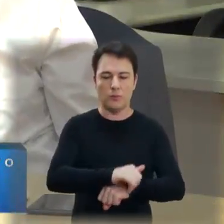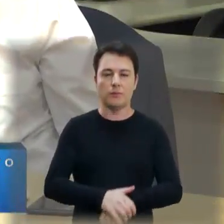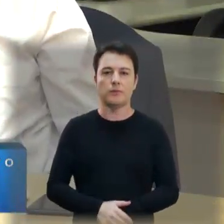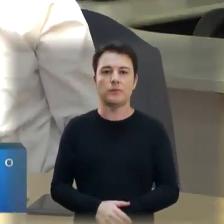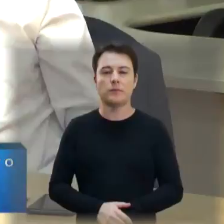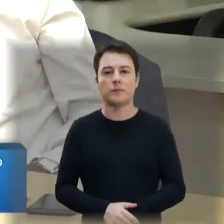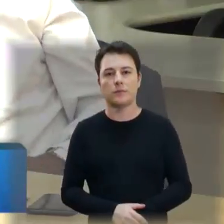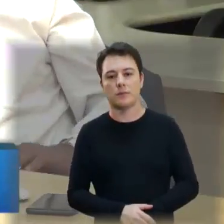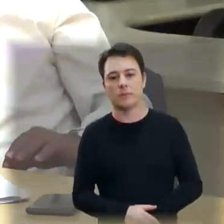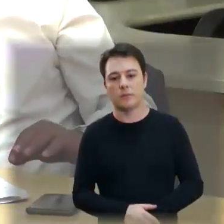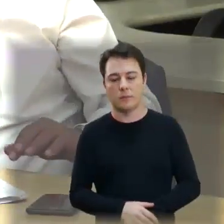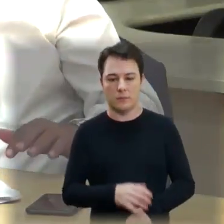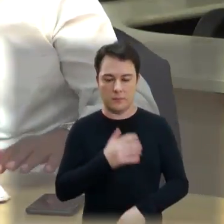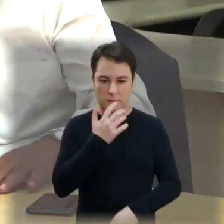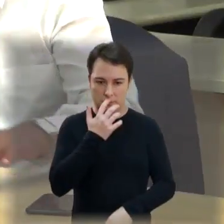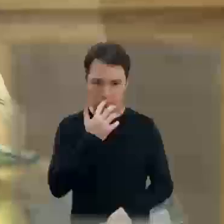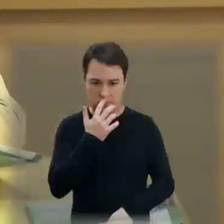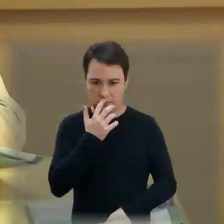item.